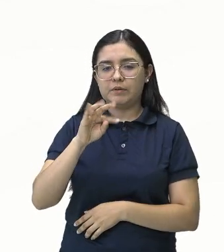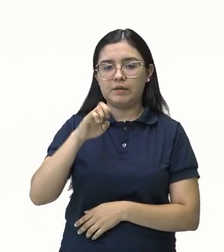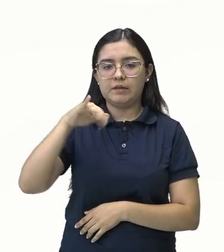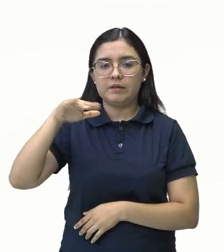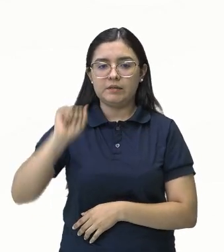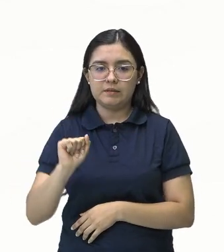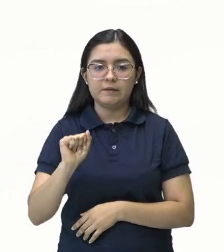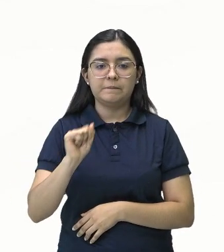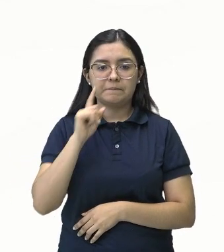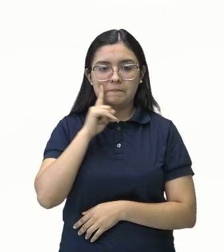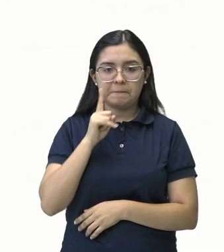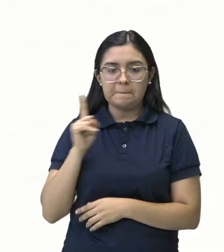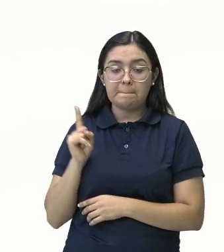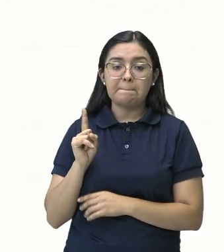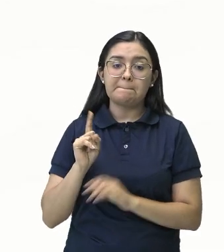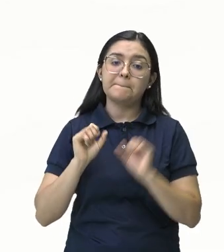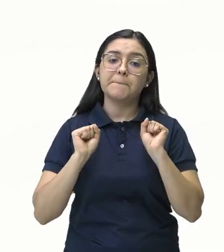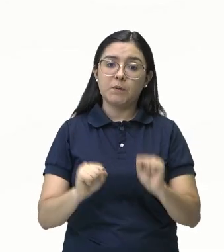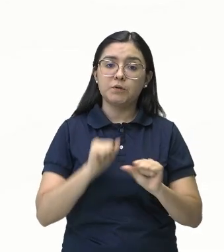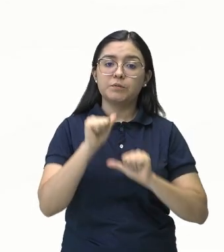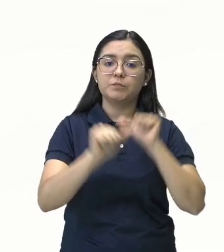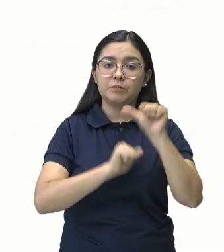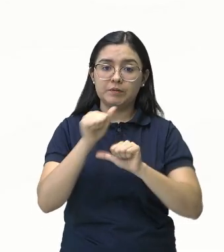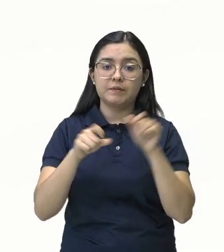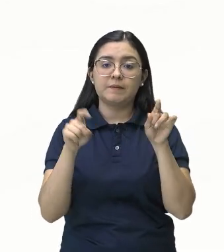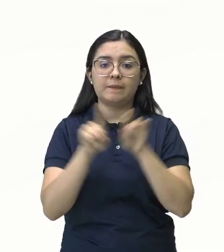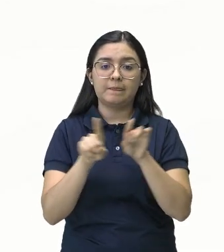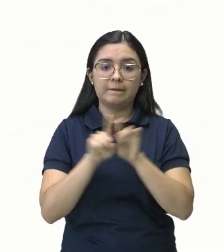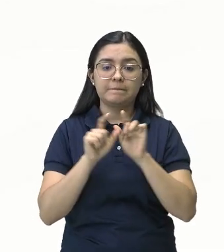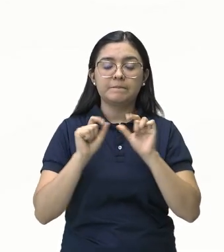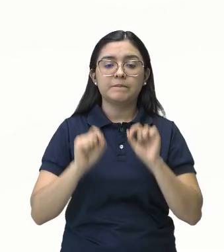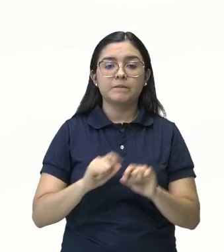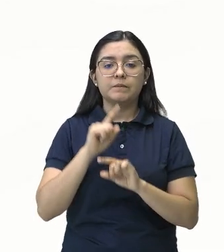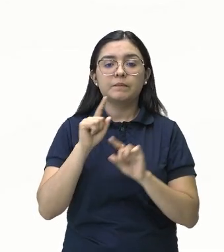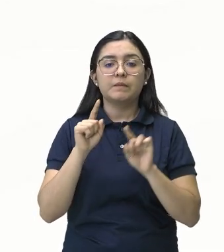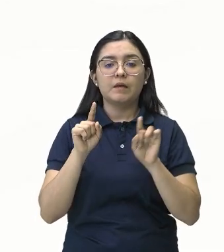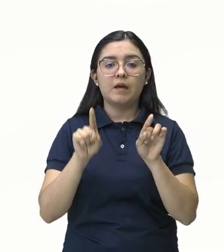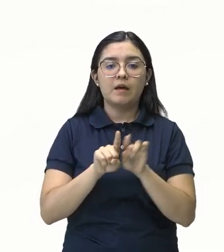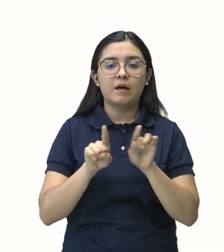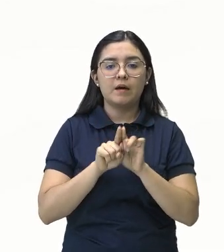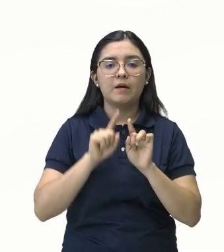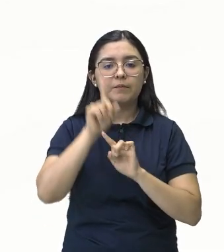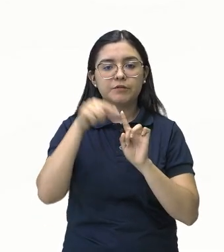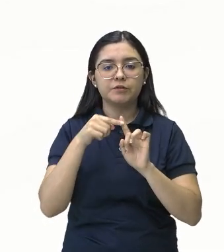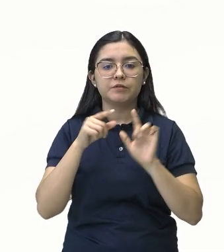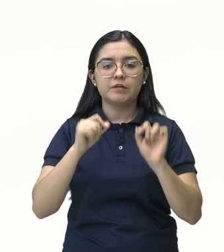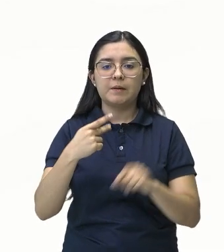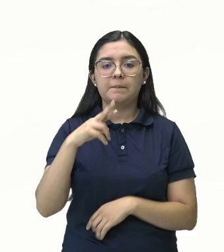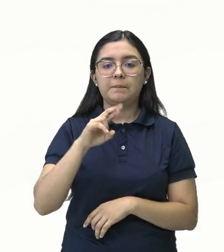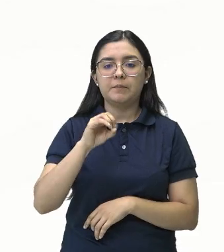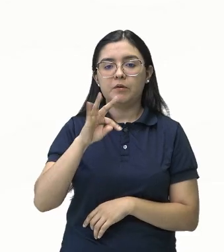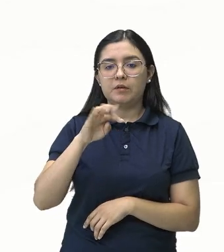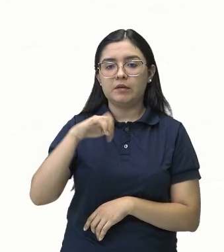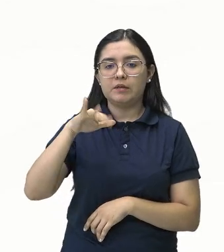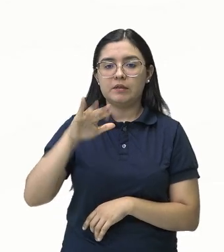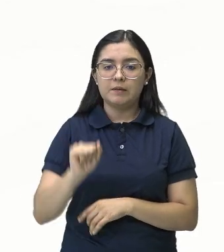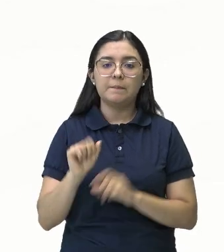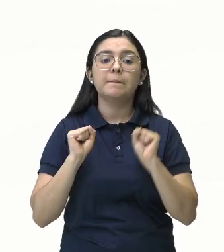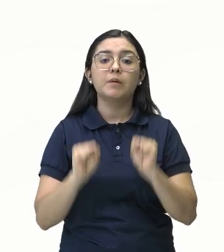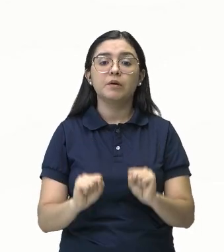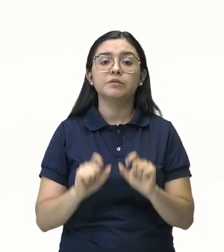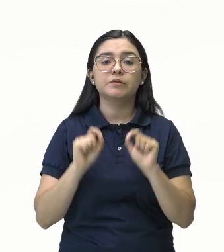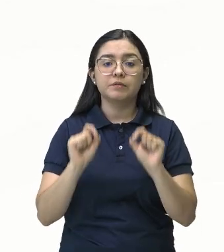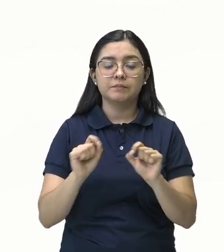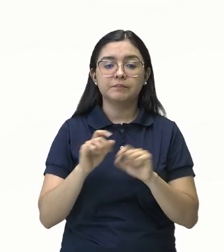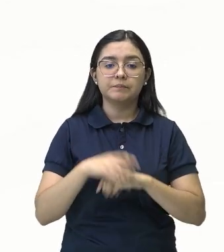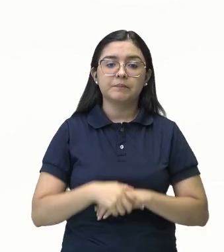para histidina, né? Que pode alterar a função da proteína. Ou seja, nesse caso aqui, ela pode